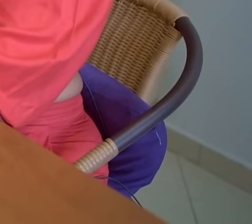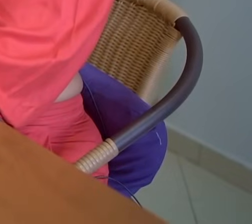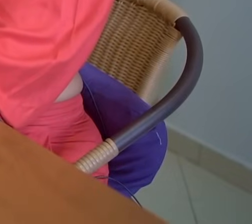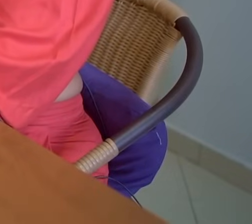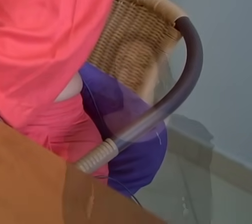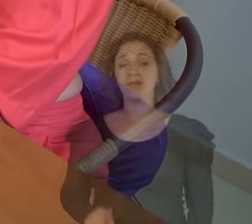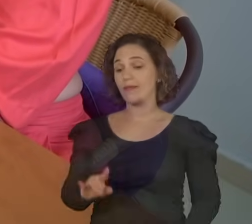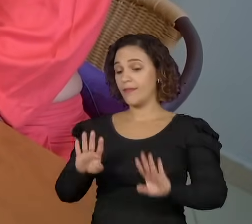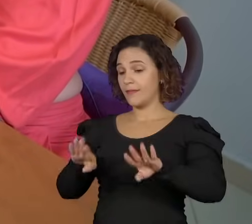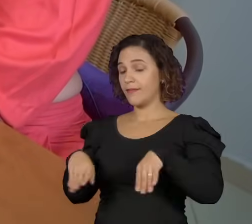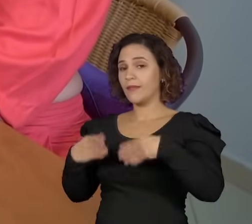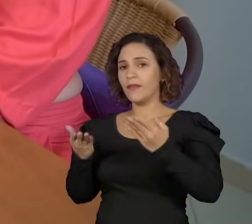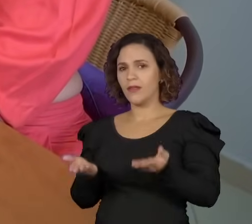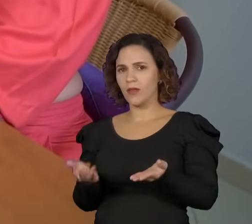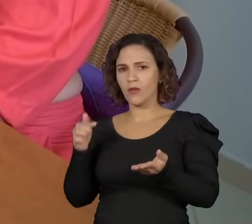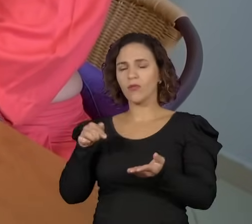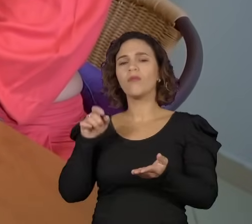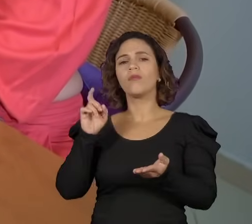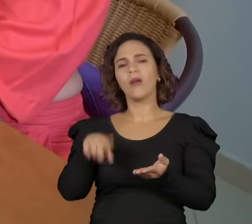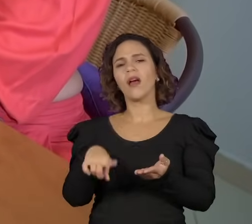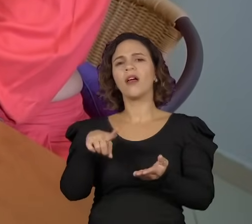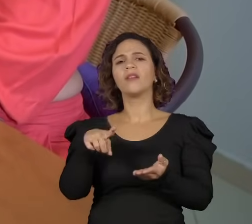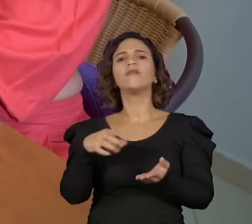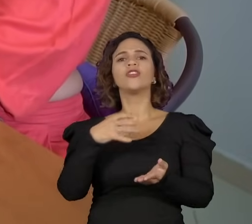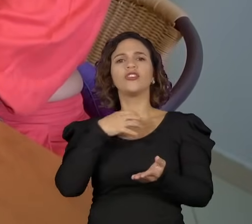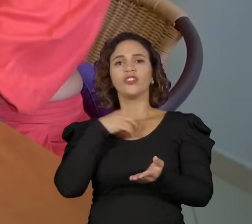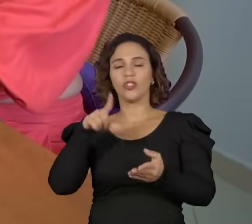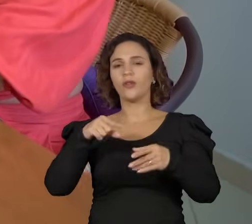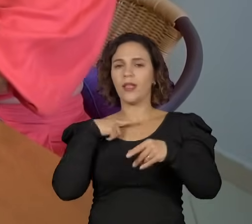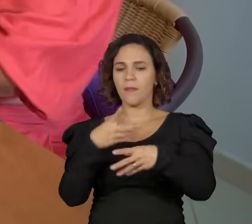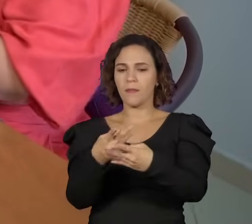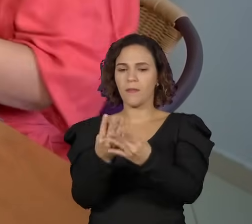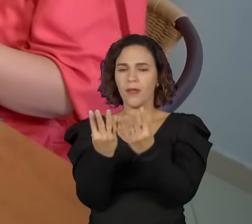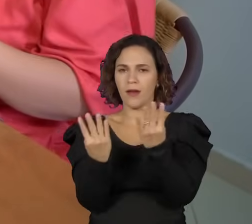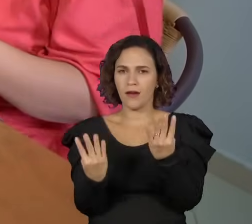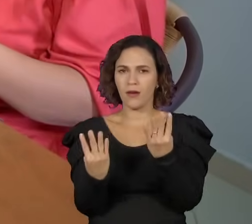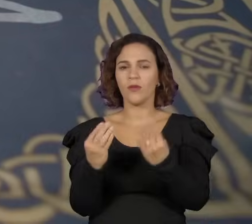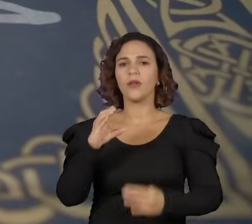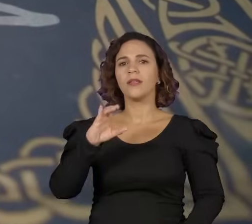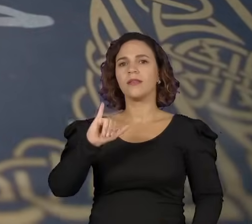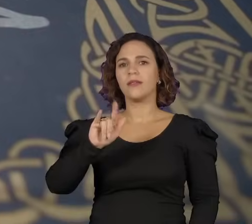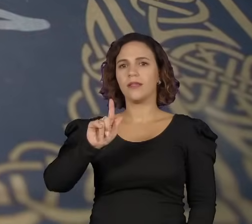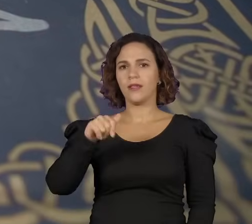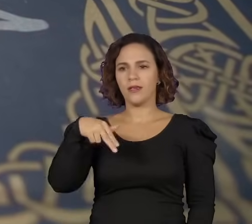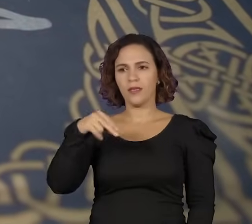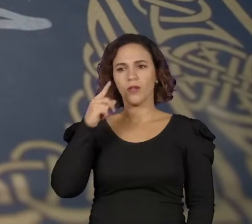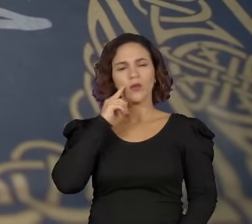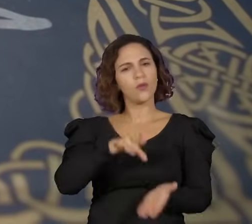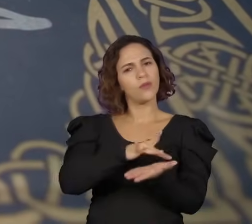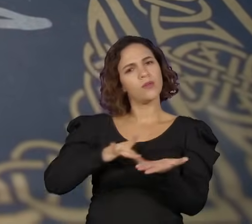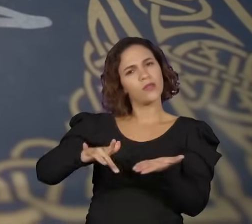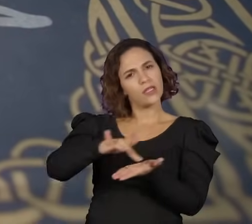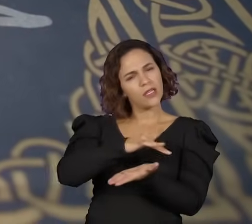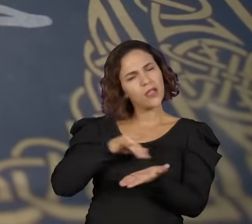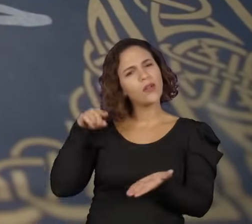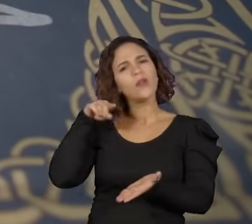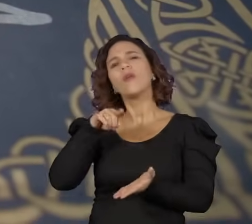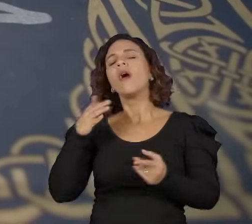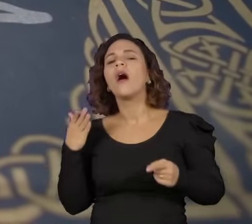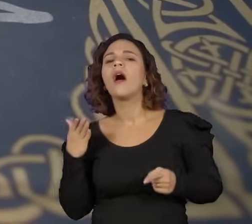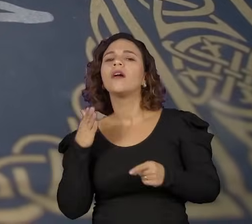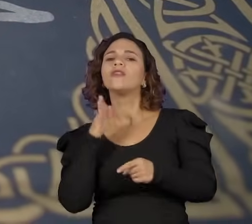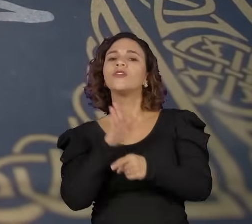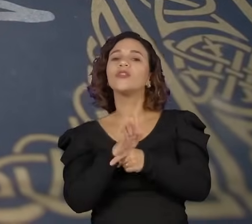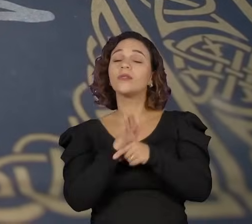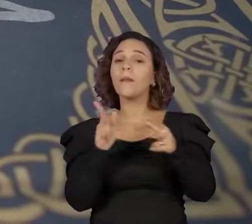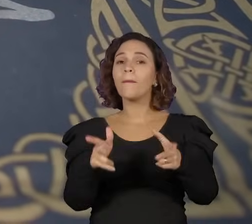O tarô, na verdade, ele é um sistema. O tarô, o baralho cigano, eles são sistemas oraculares que te permite fazer uma interpretação